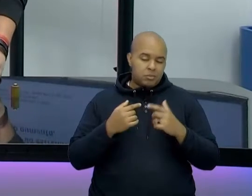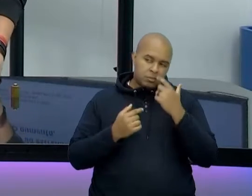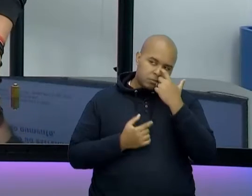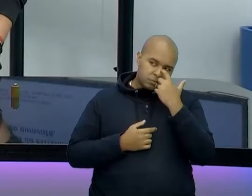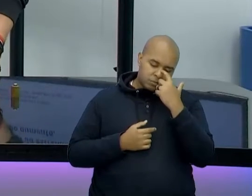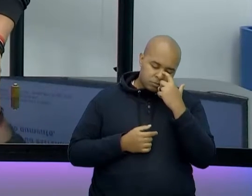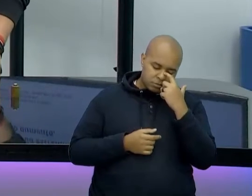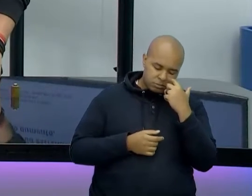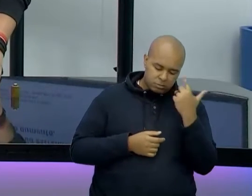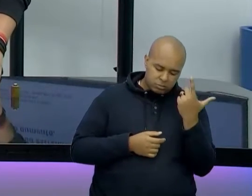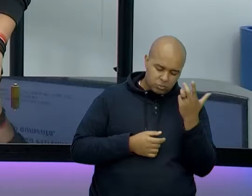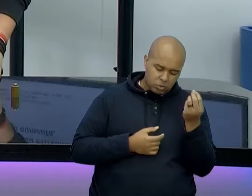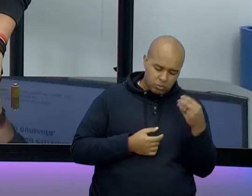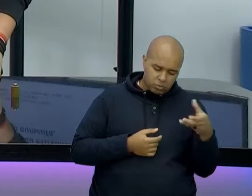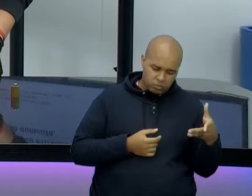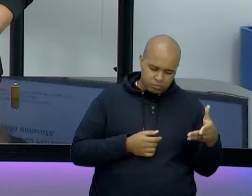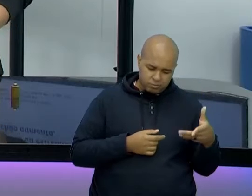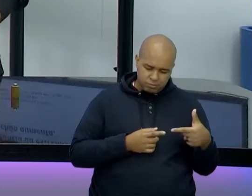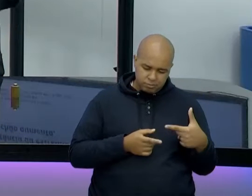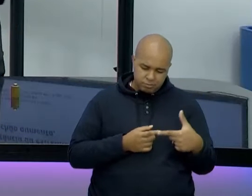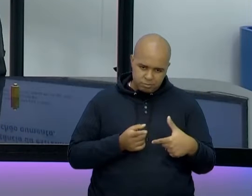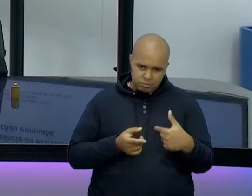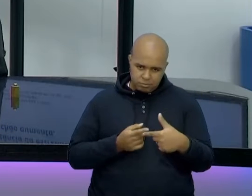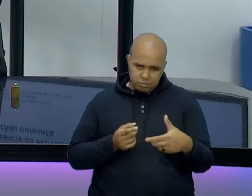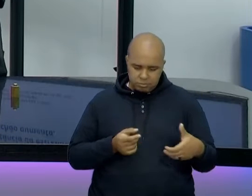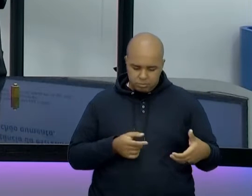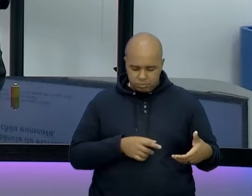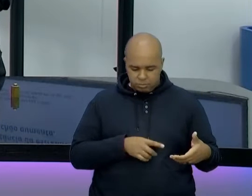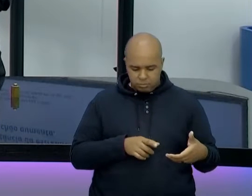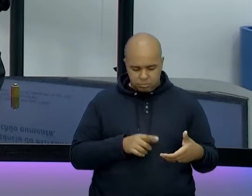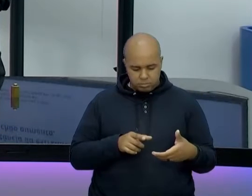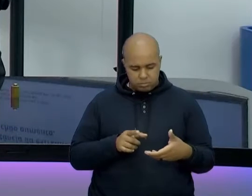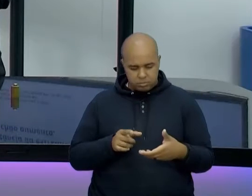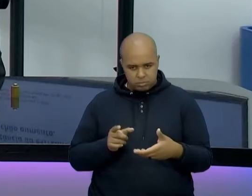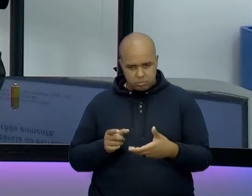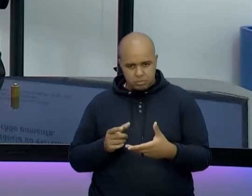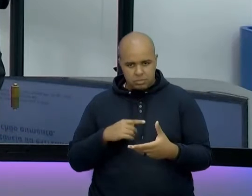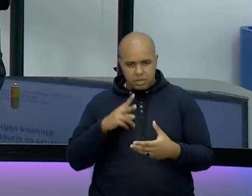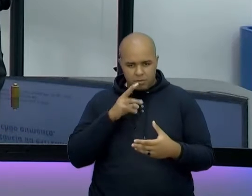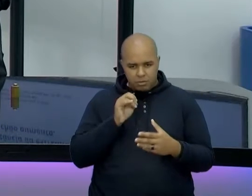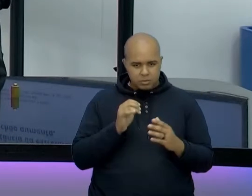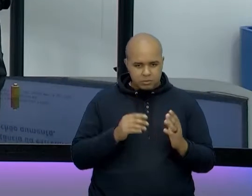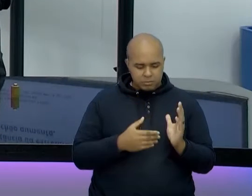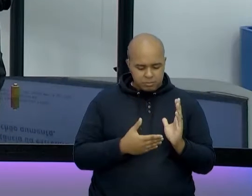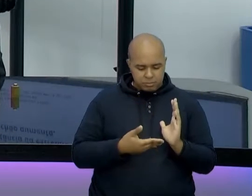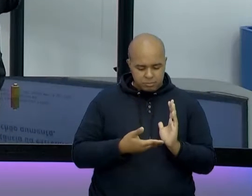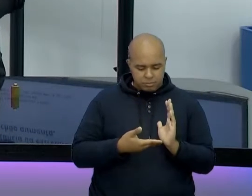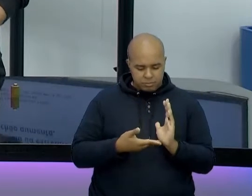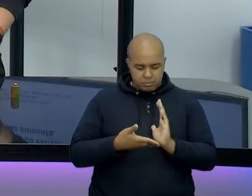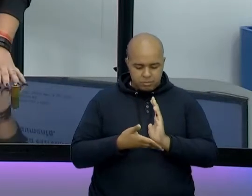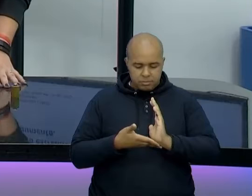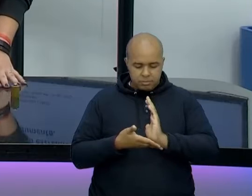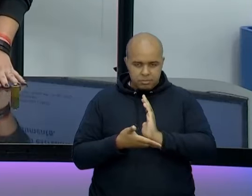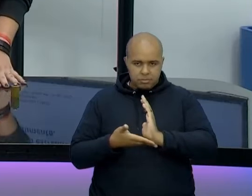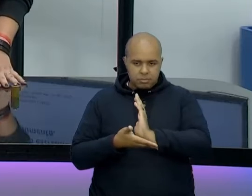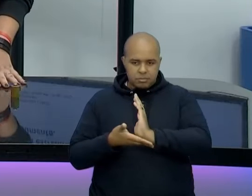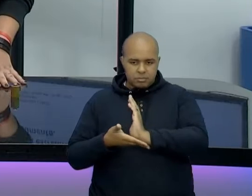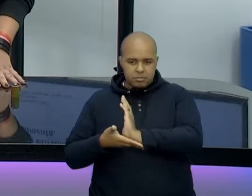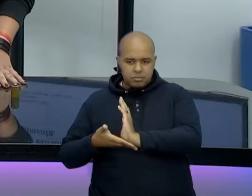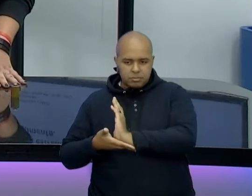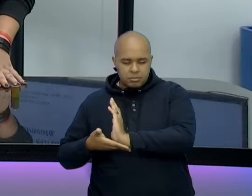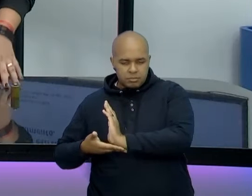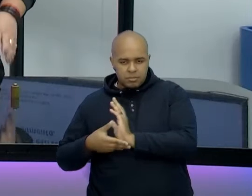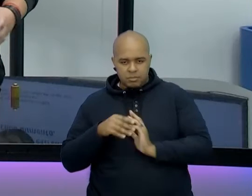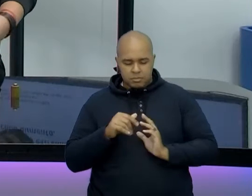vai empurrar esse objeto e ele vai ter a força do atrito atuando embaixo, né, desse